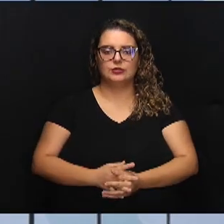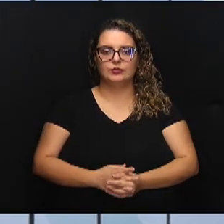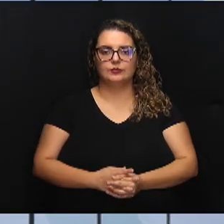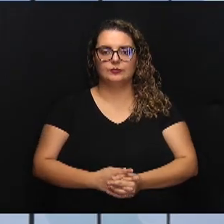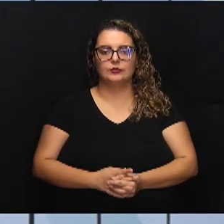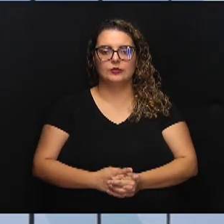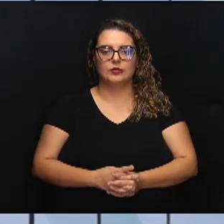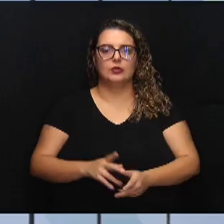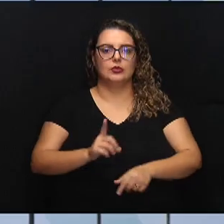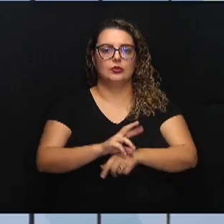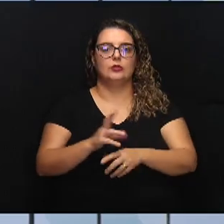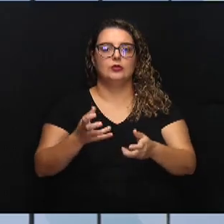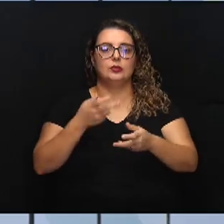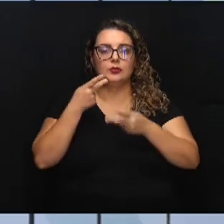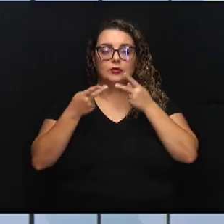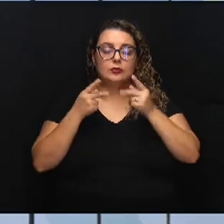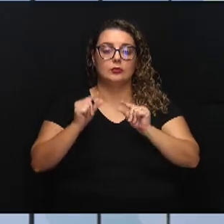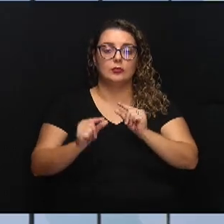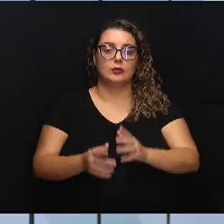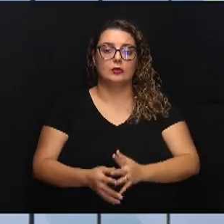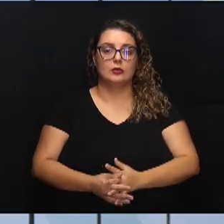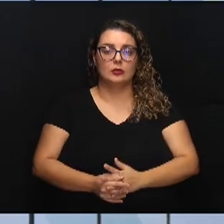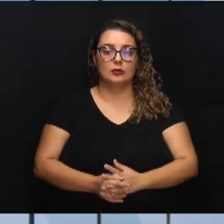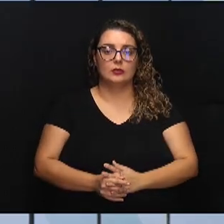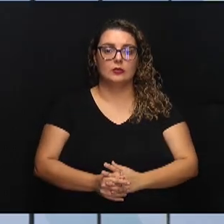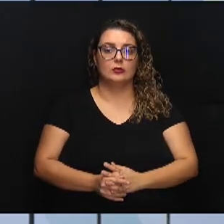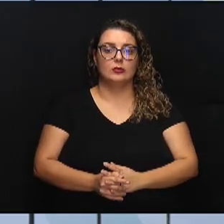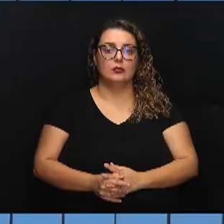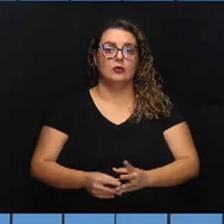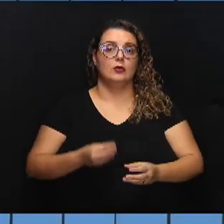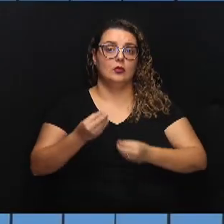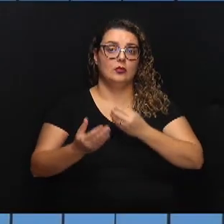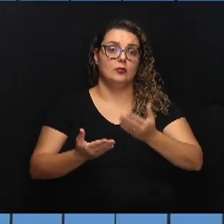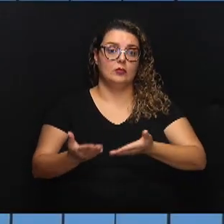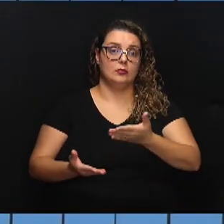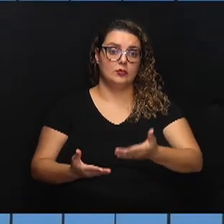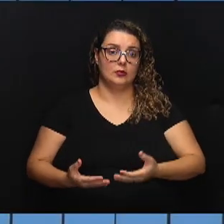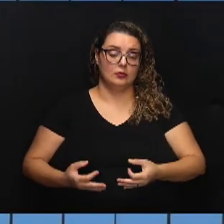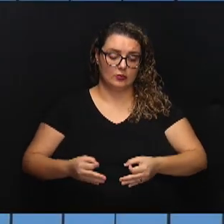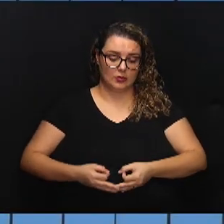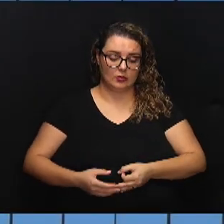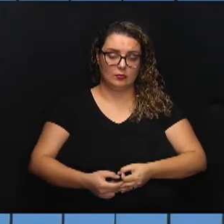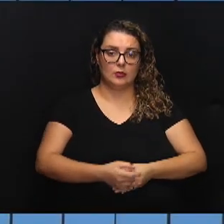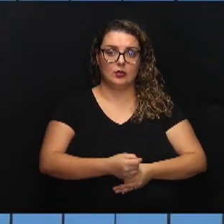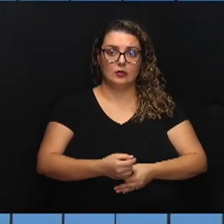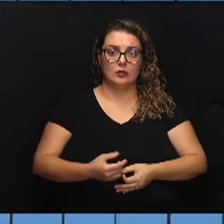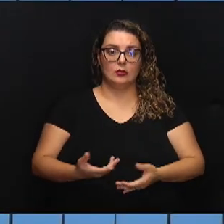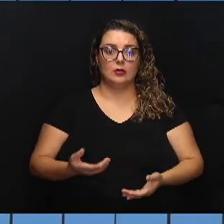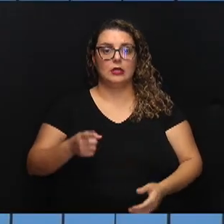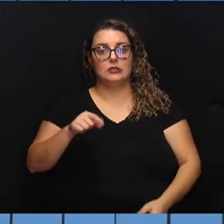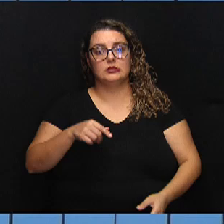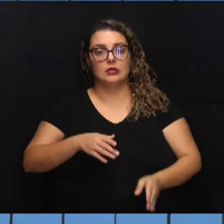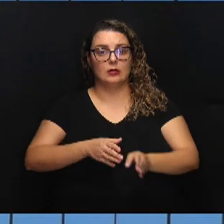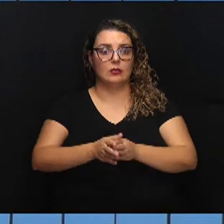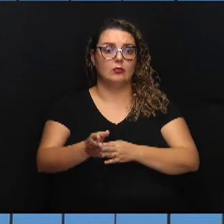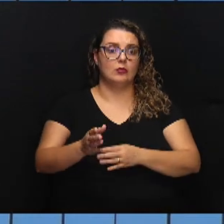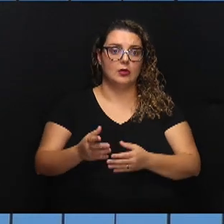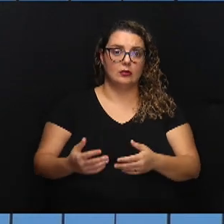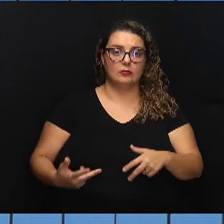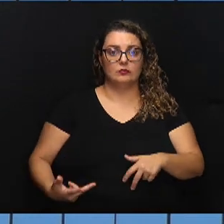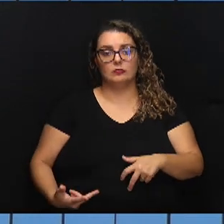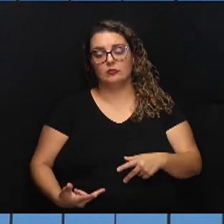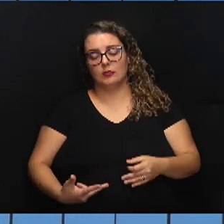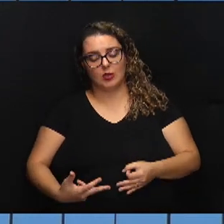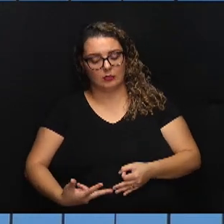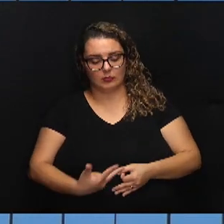Doutora, eu queria que você falasse um pouquinho agora como que é feito o tratamento para o câncer de ovário. Se é recomendado já uma